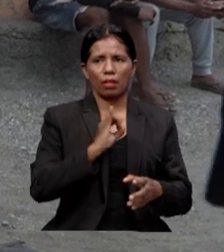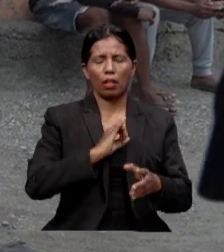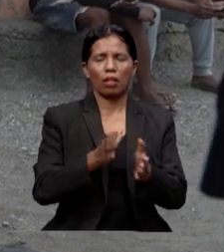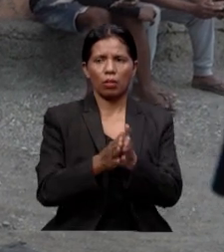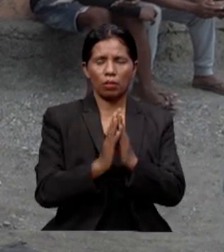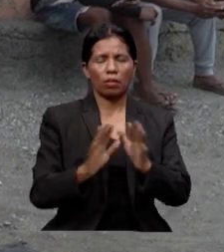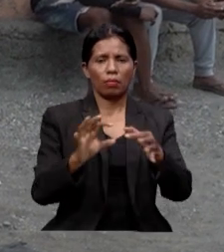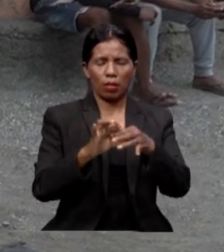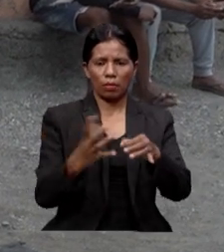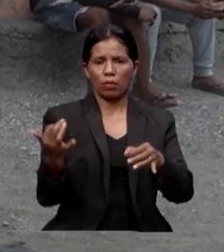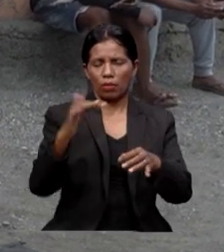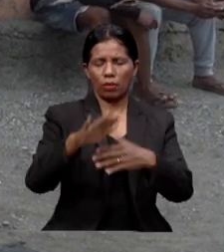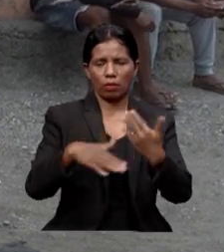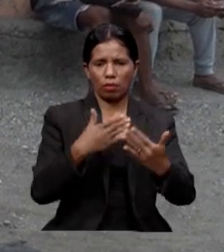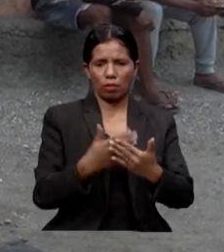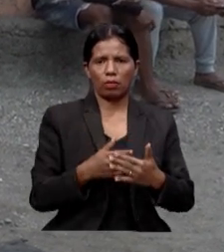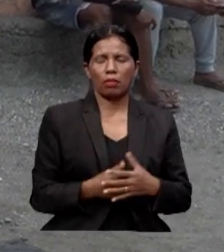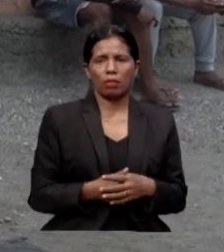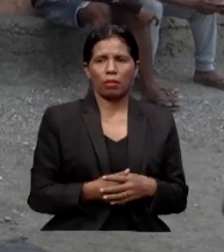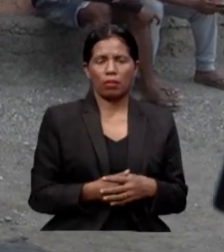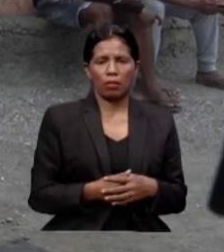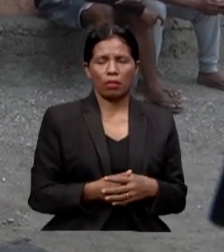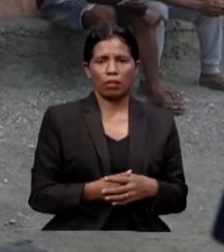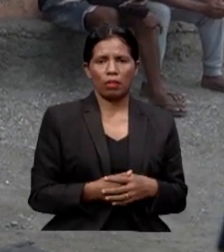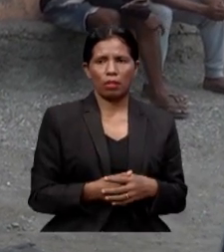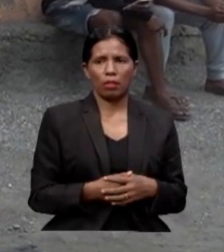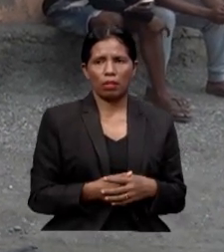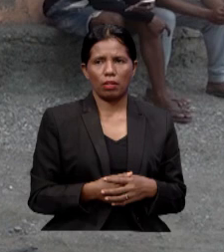seu todo, eu sou